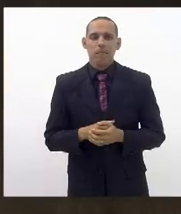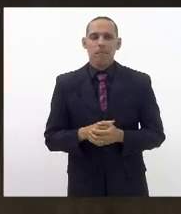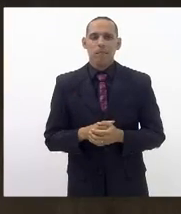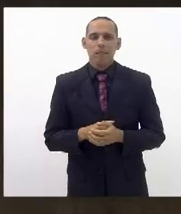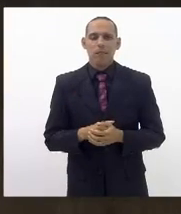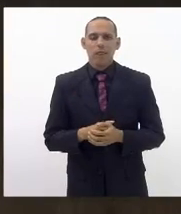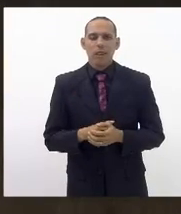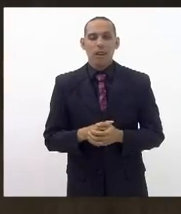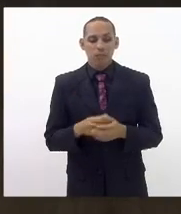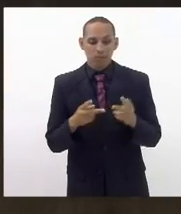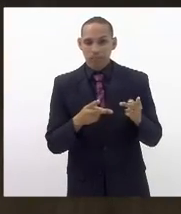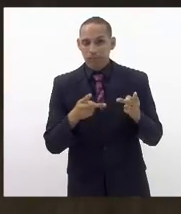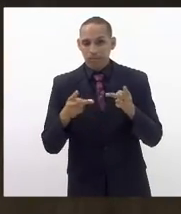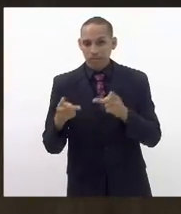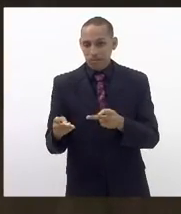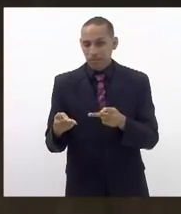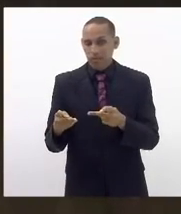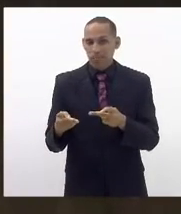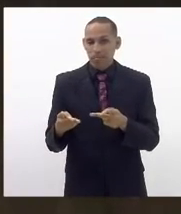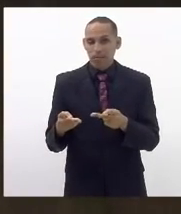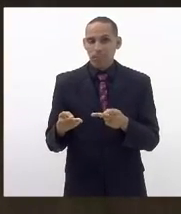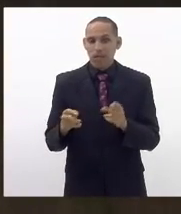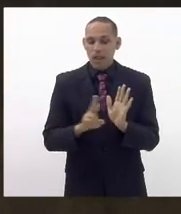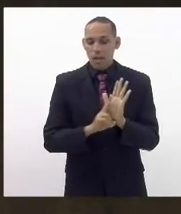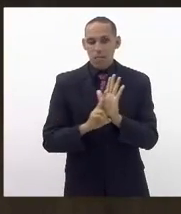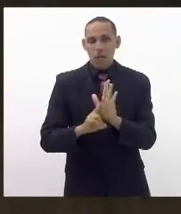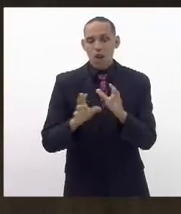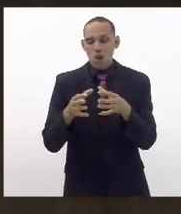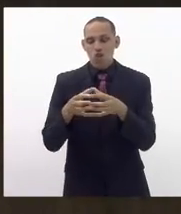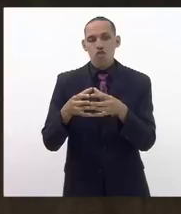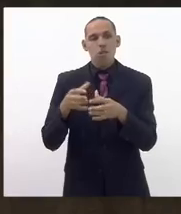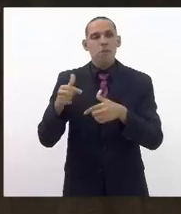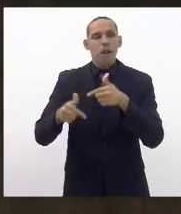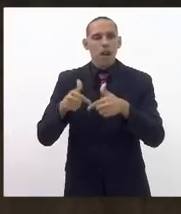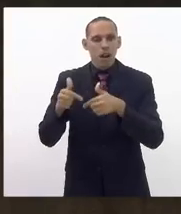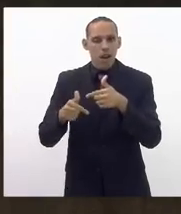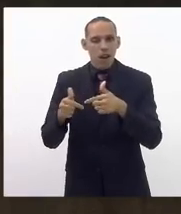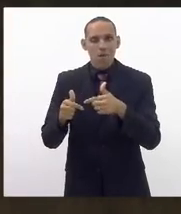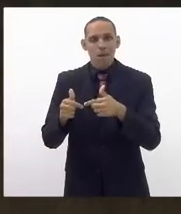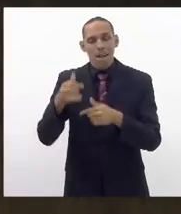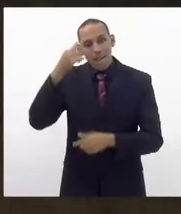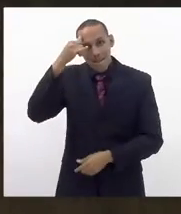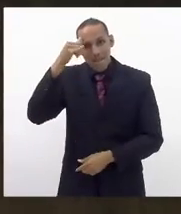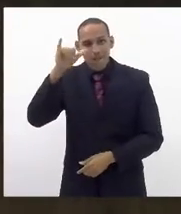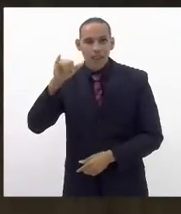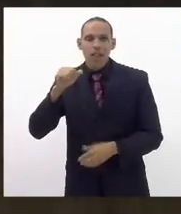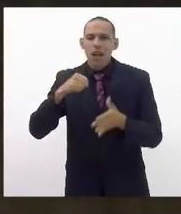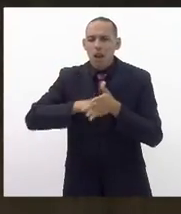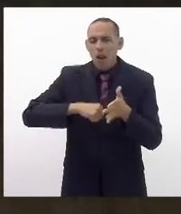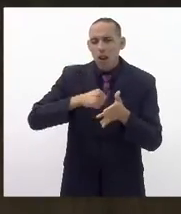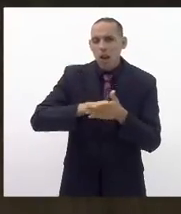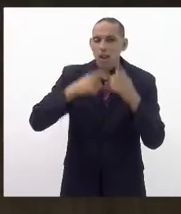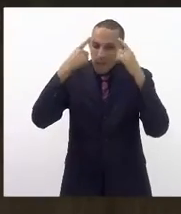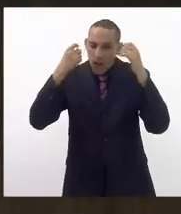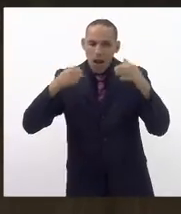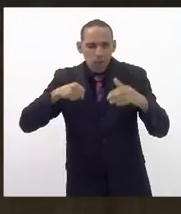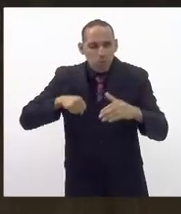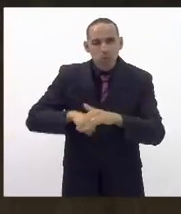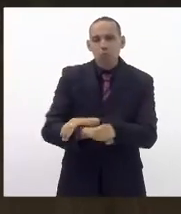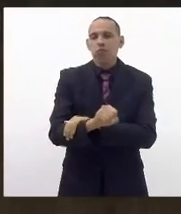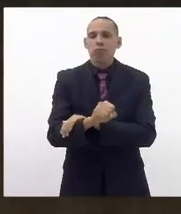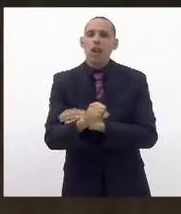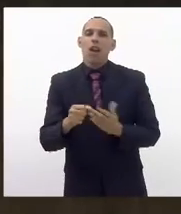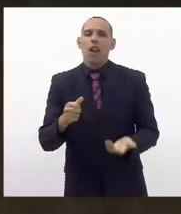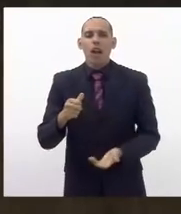essa visita, senhora presidenta, em nome do grupo de trabalho de prevenção e combate à violência obstétrica aqui